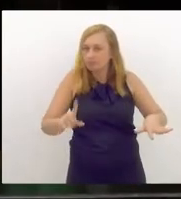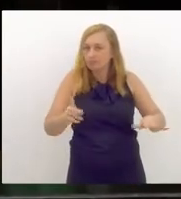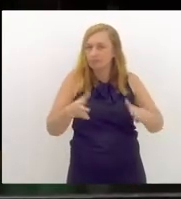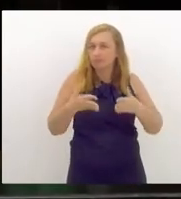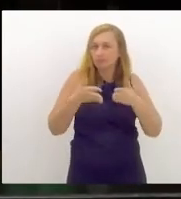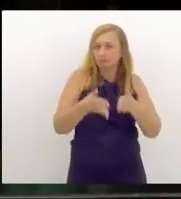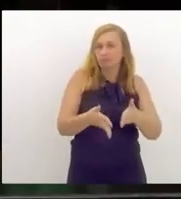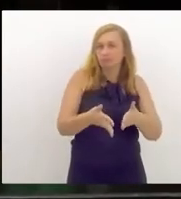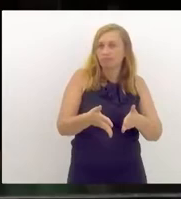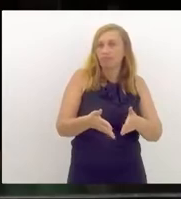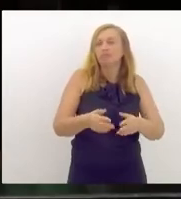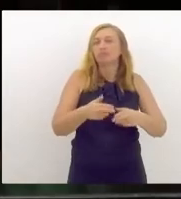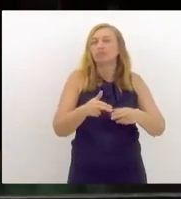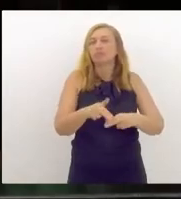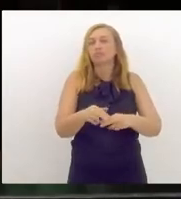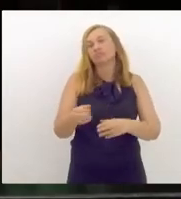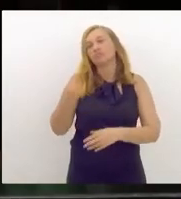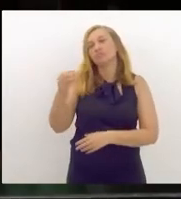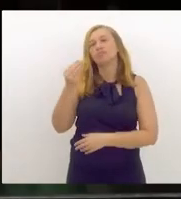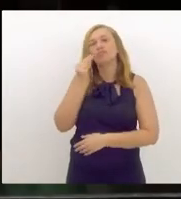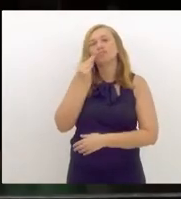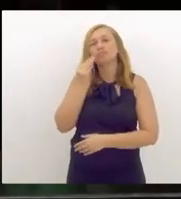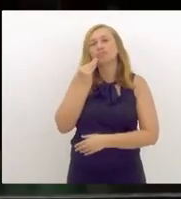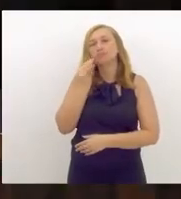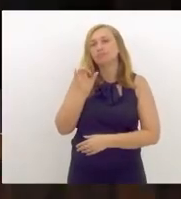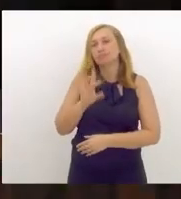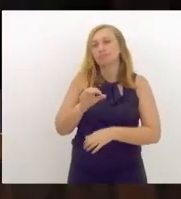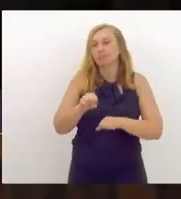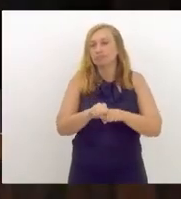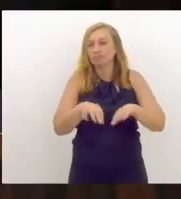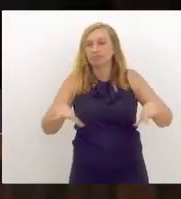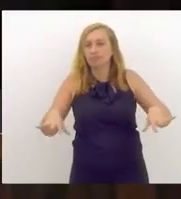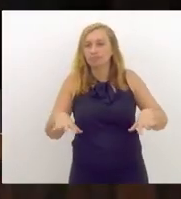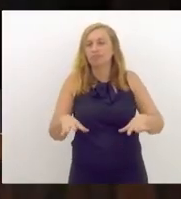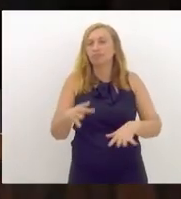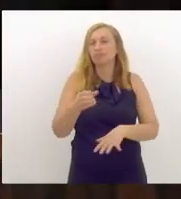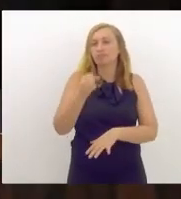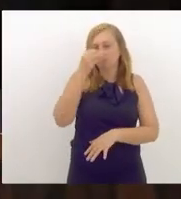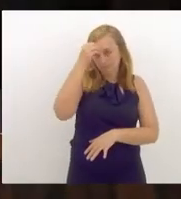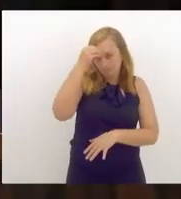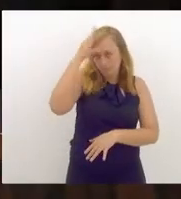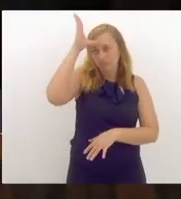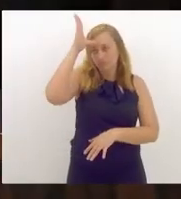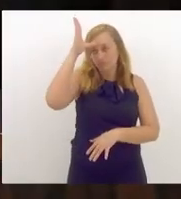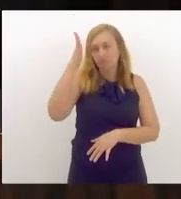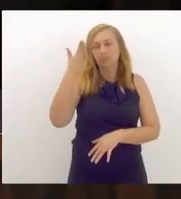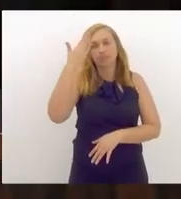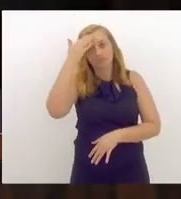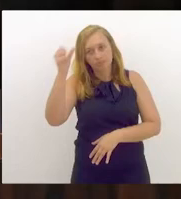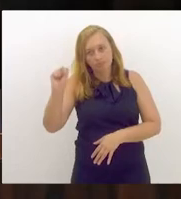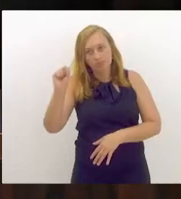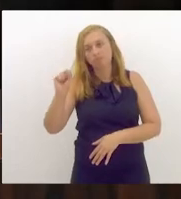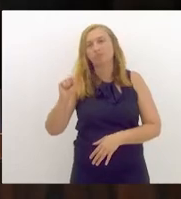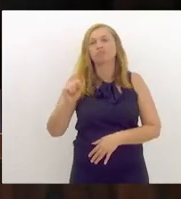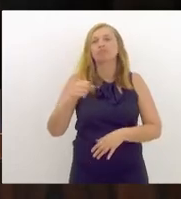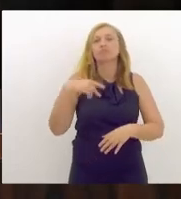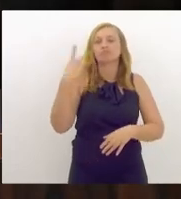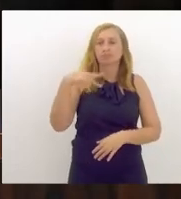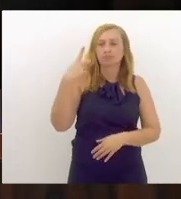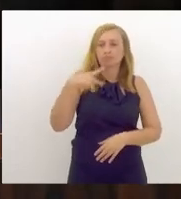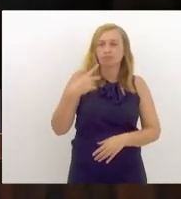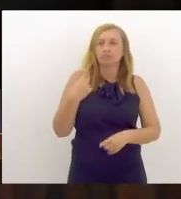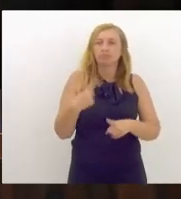concentração e com a Mônica eu só tive distribuição distribuição de conhecimento de Sabedoria e distribuição da política